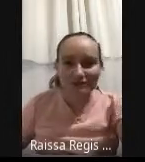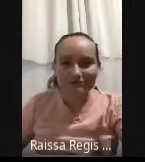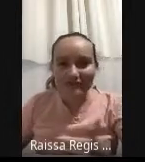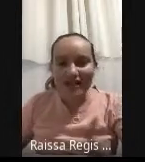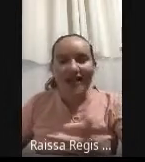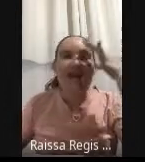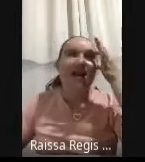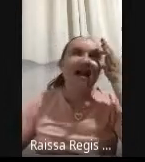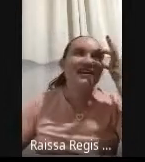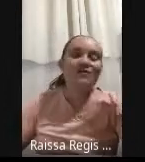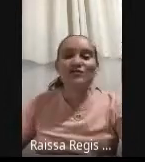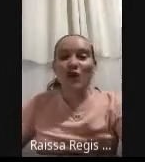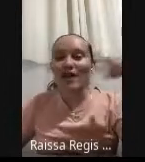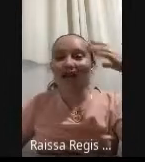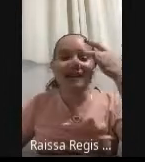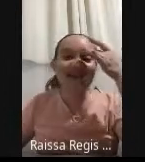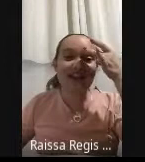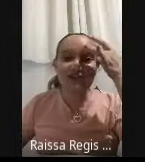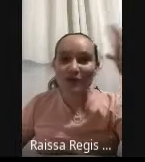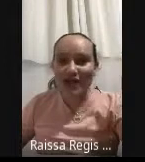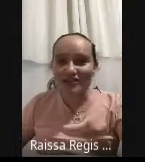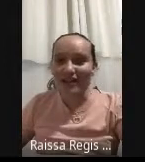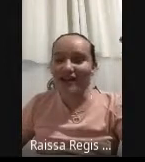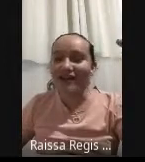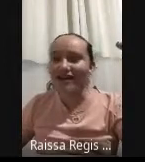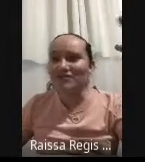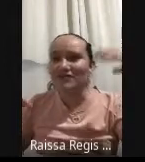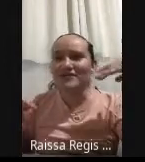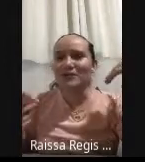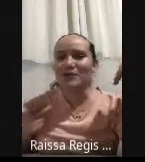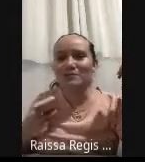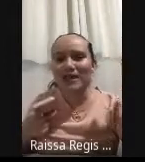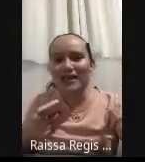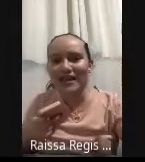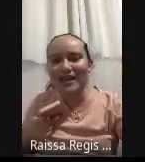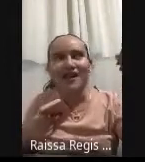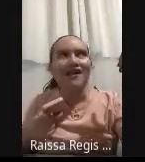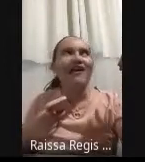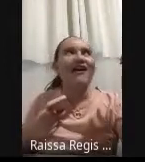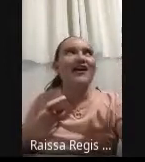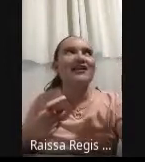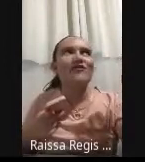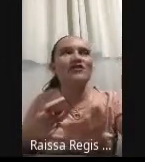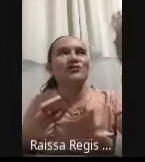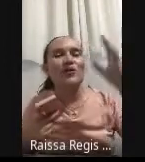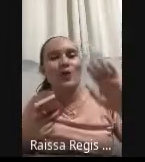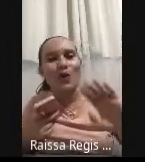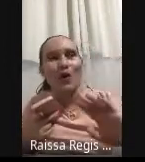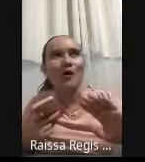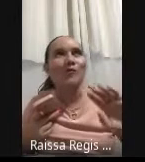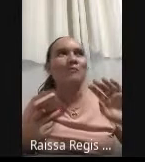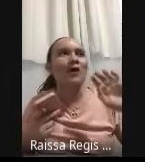Brasil? Aí o seu colega, aquela dificuldade, né? Ai, você faz a mão em B, na frente do